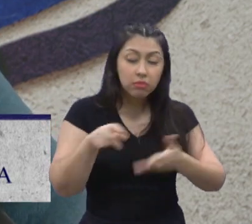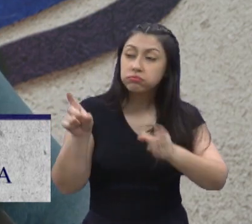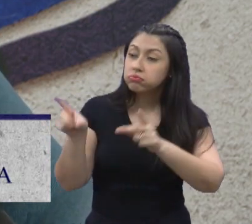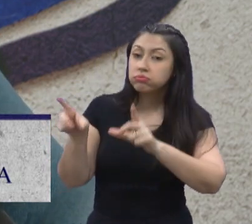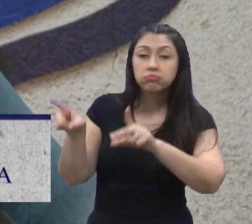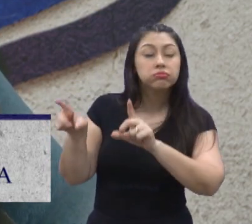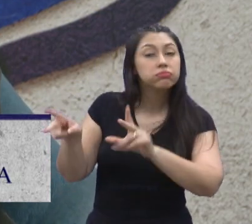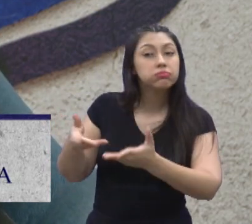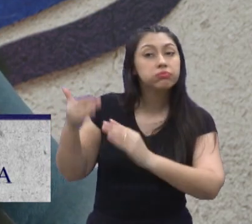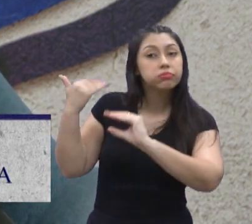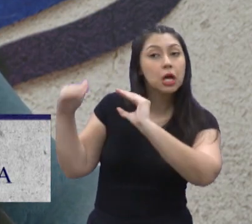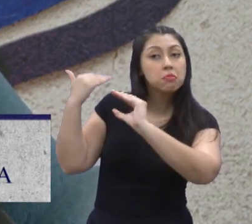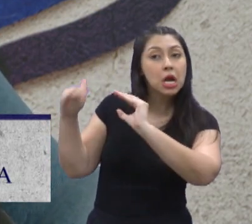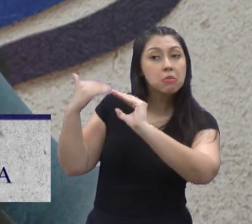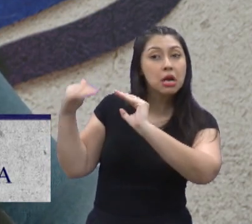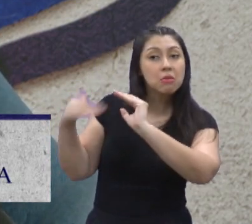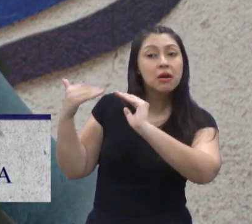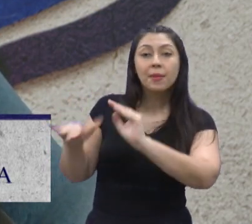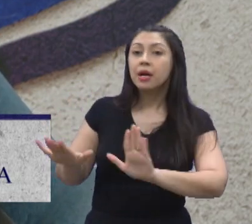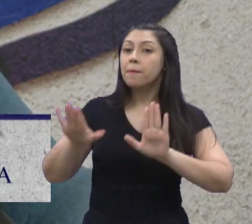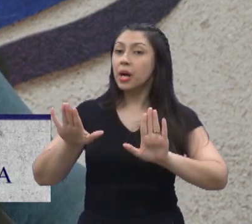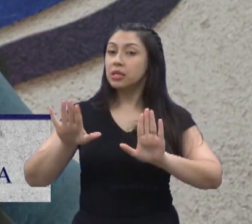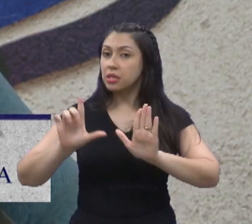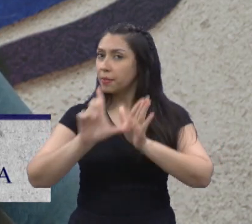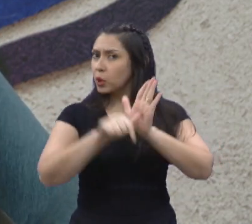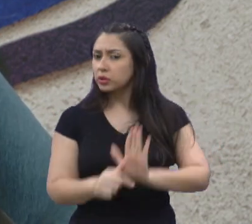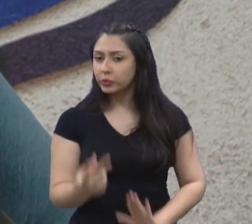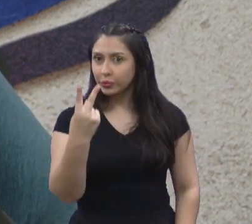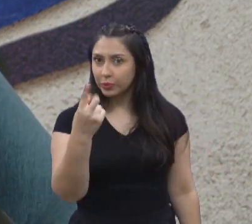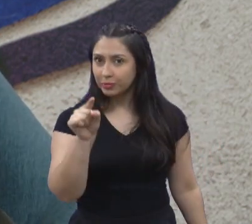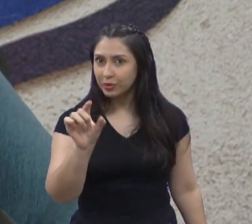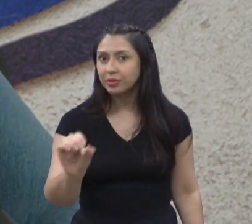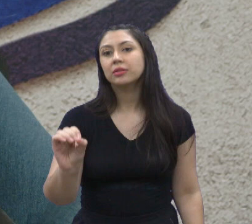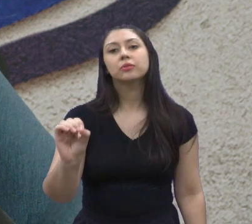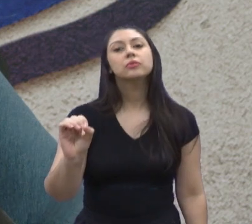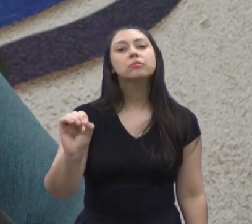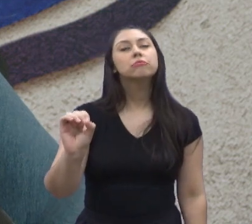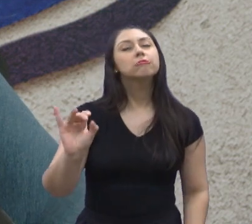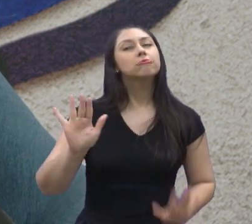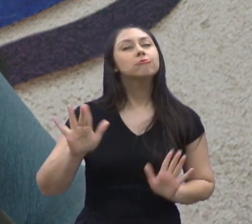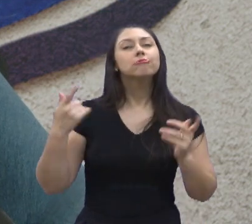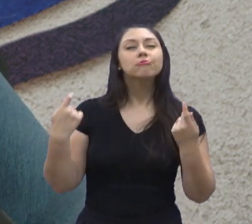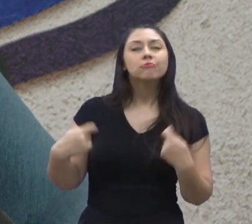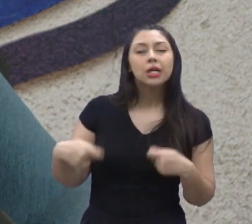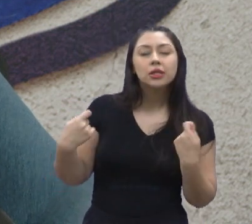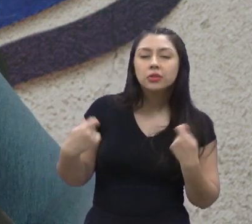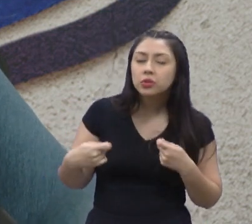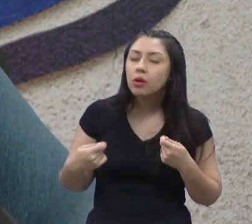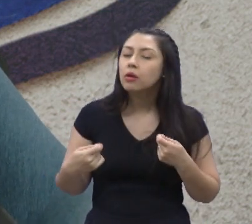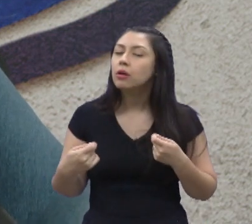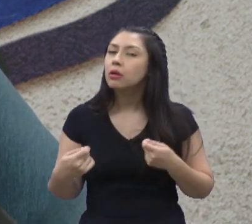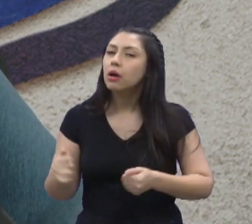atendia um determinado pedido. Já na 2.0, já precisou um pouco mais do vendedor